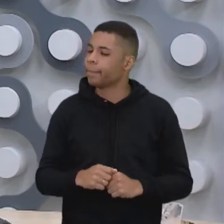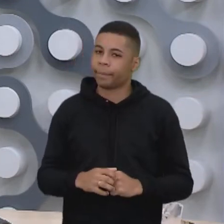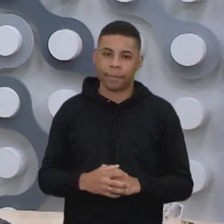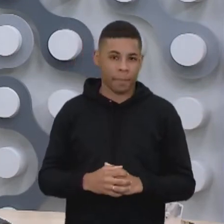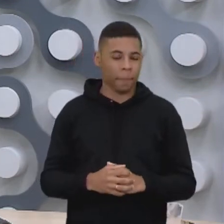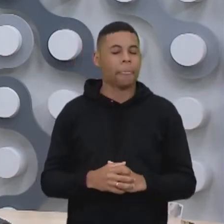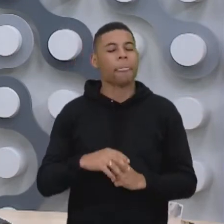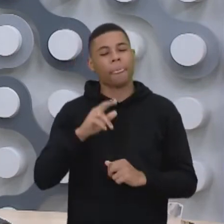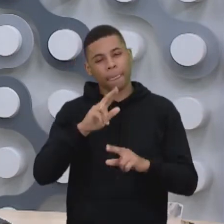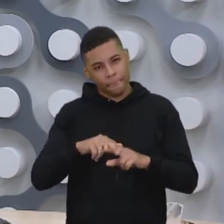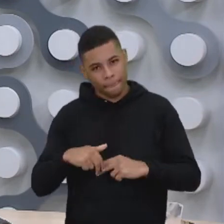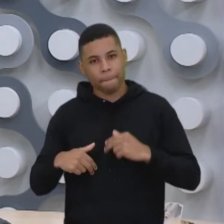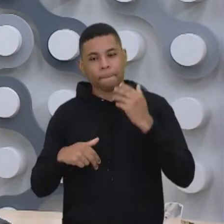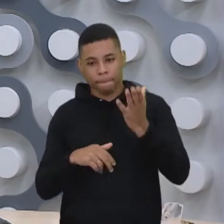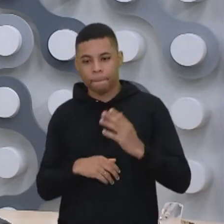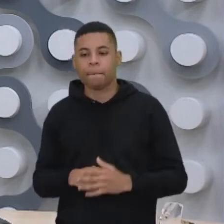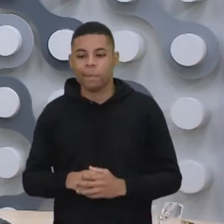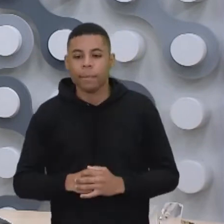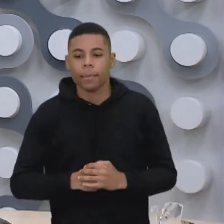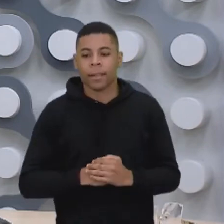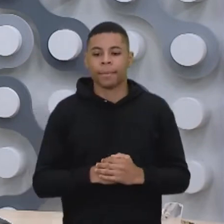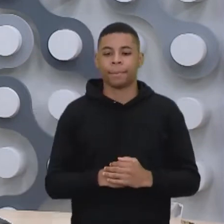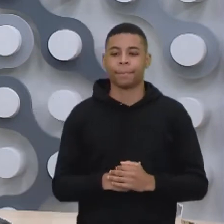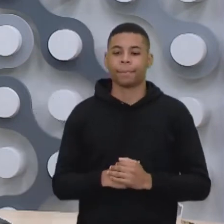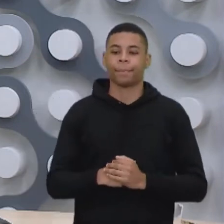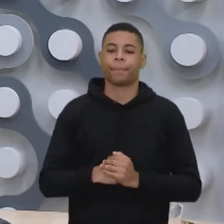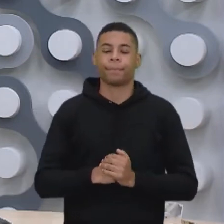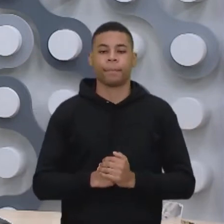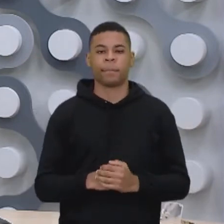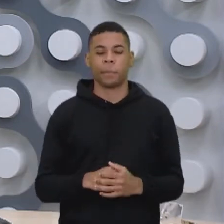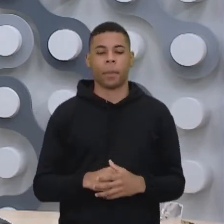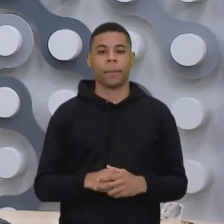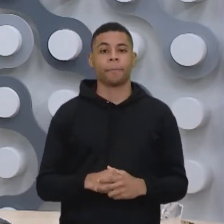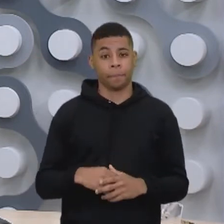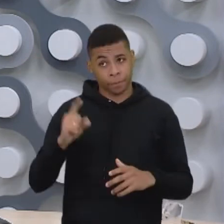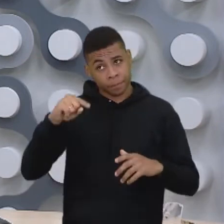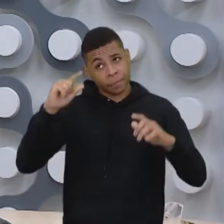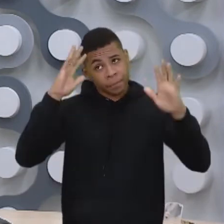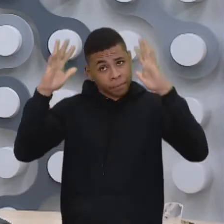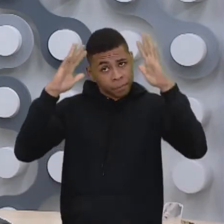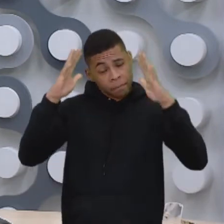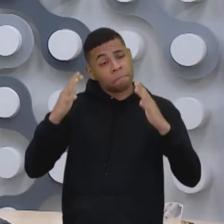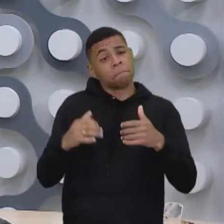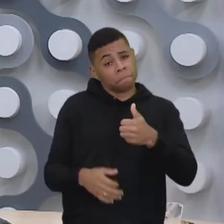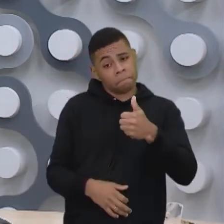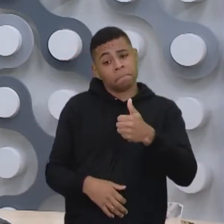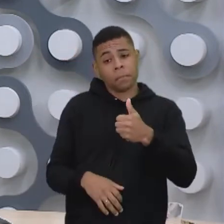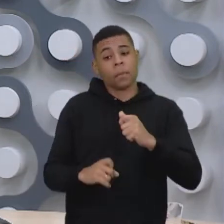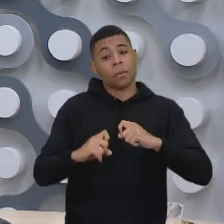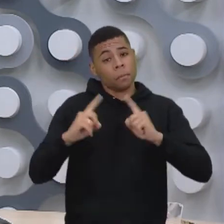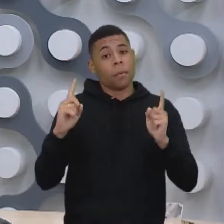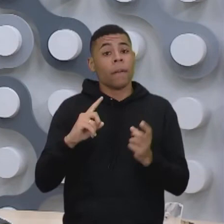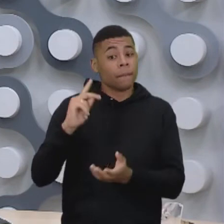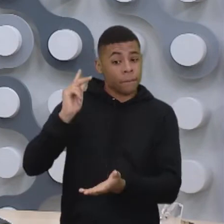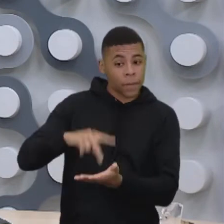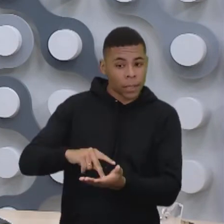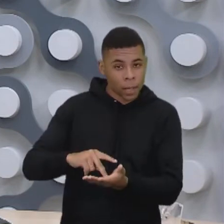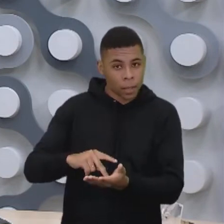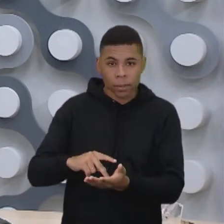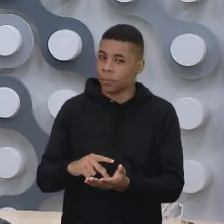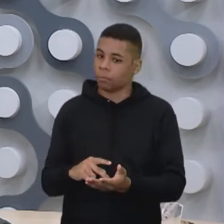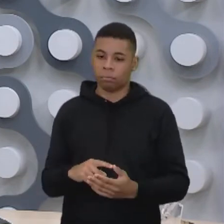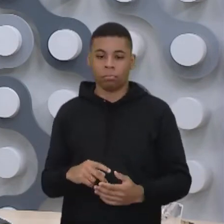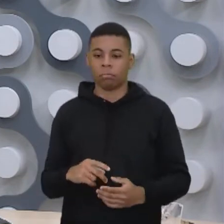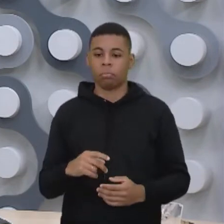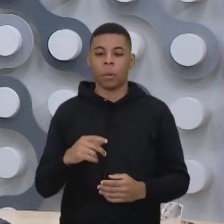nessa proporção muito elevada, né? Então é um pensamento válido, né, mas que na realidade não contava